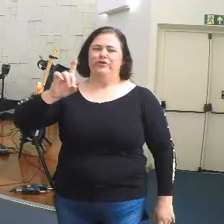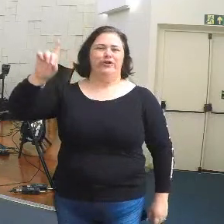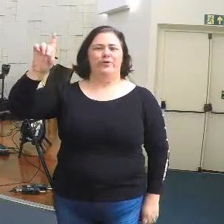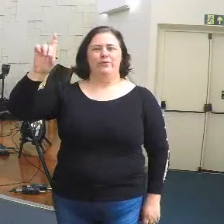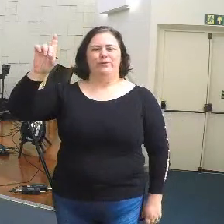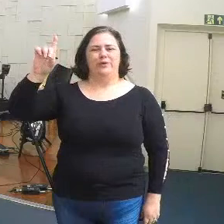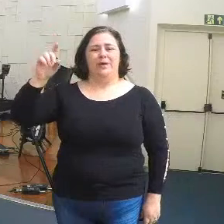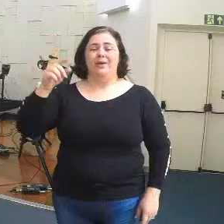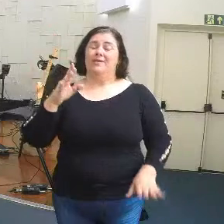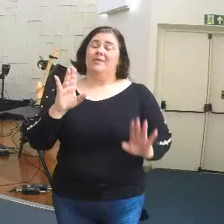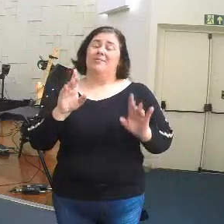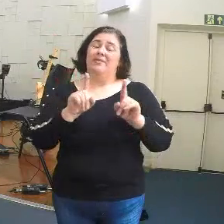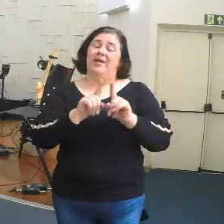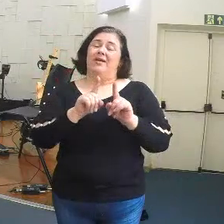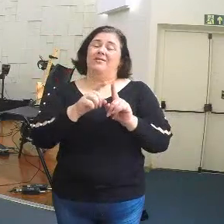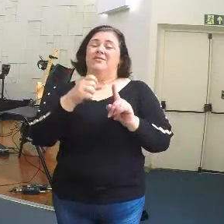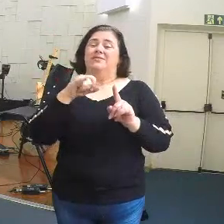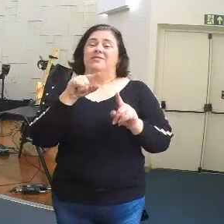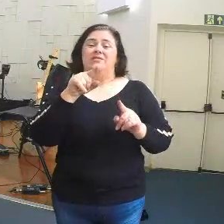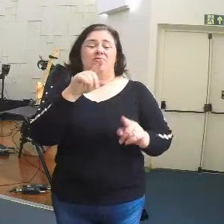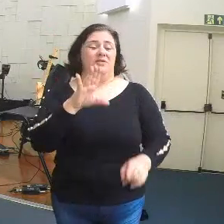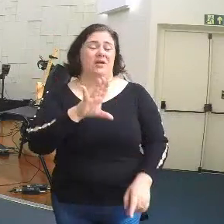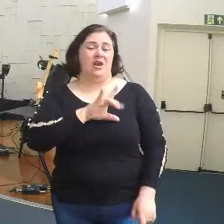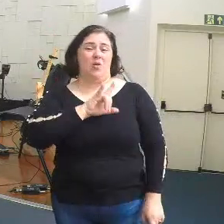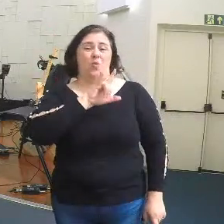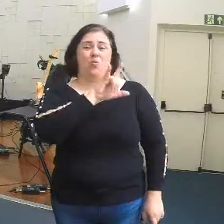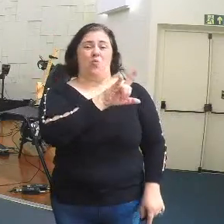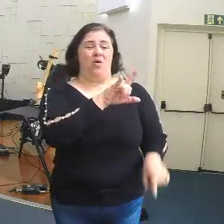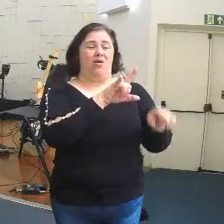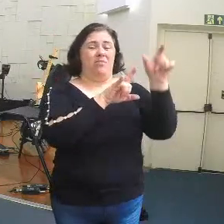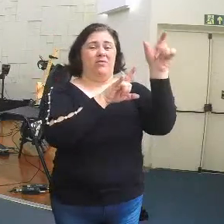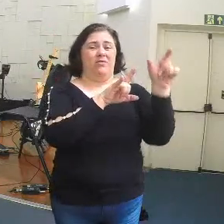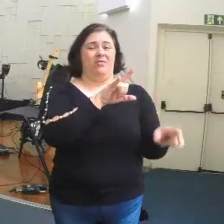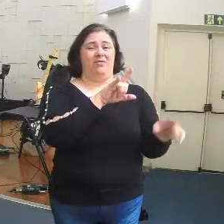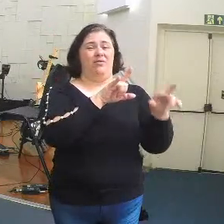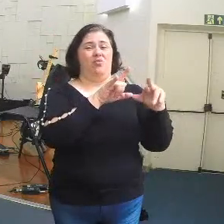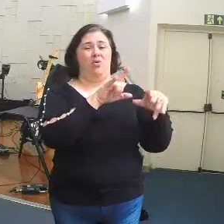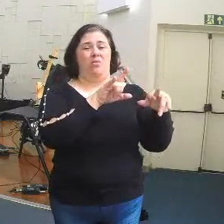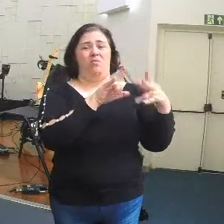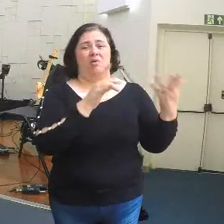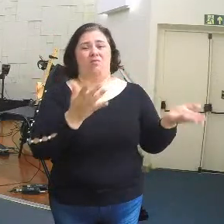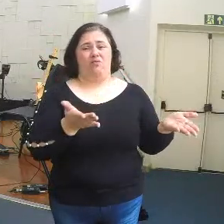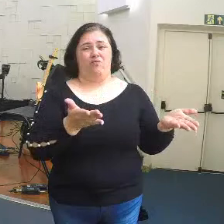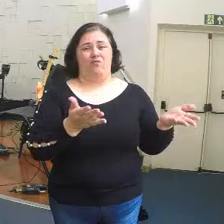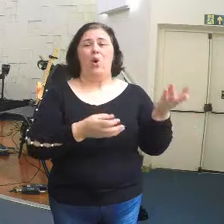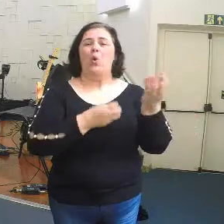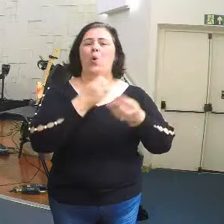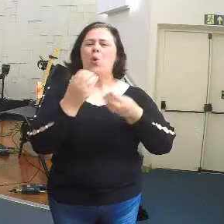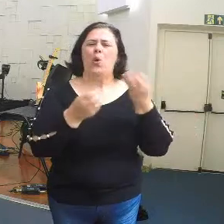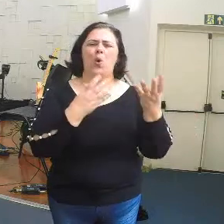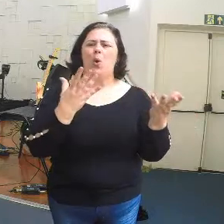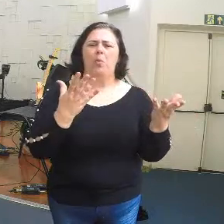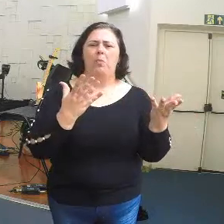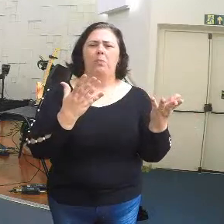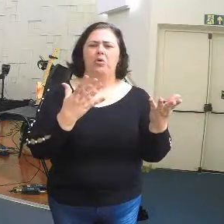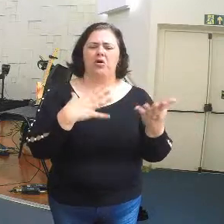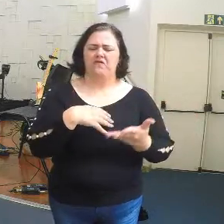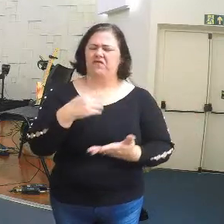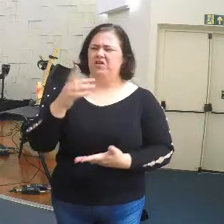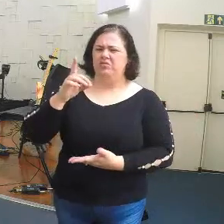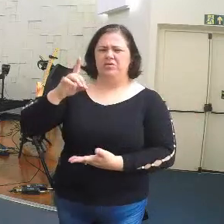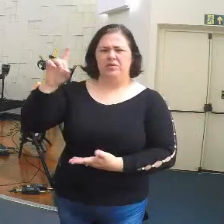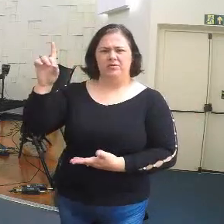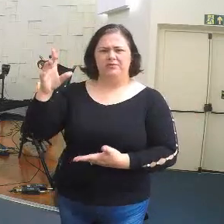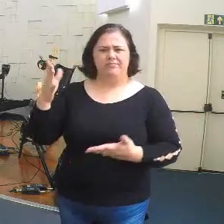irmão. Então aqui nós já podemos identificar que o argumento central de João, nessa